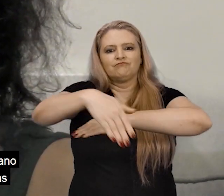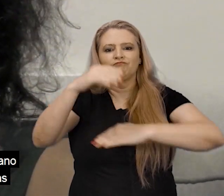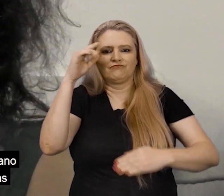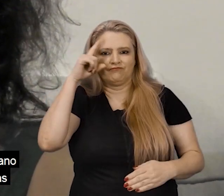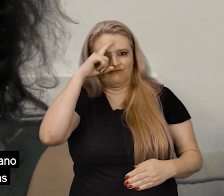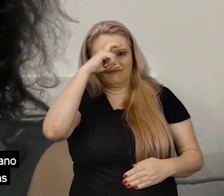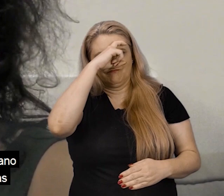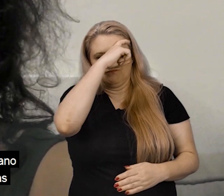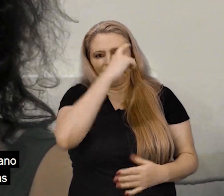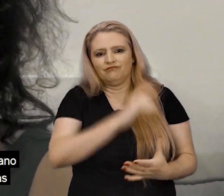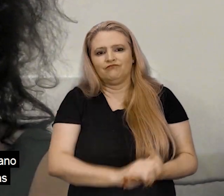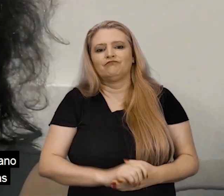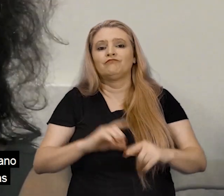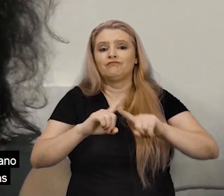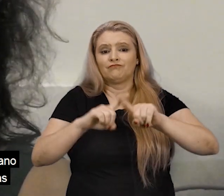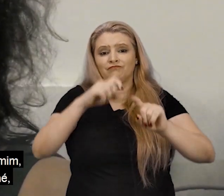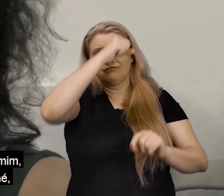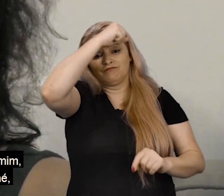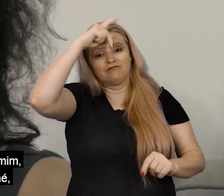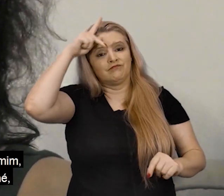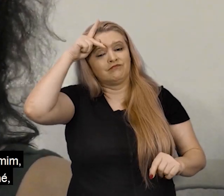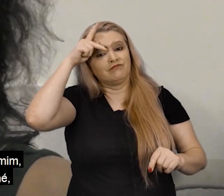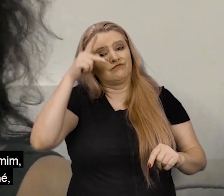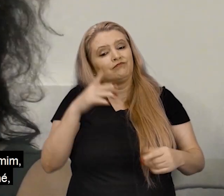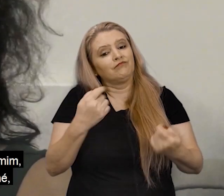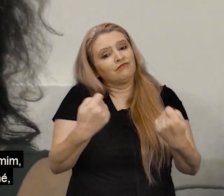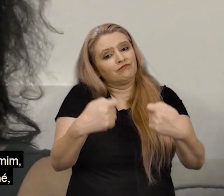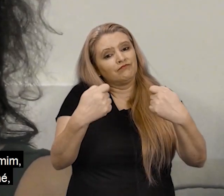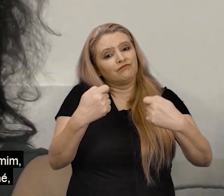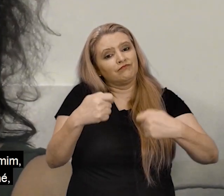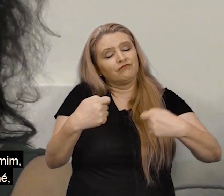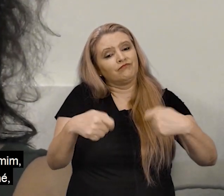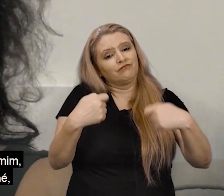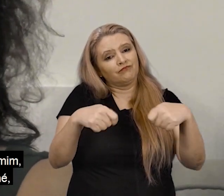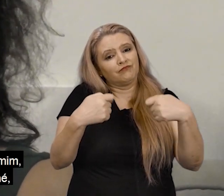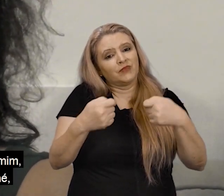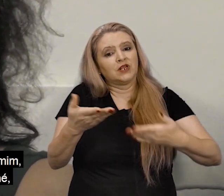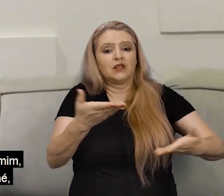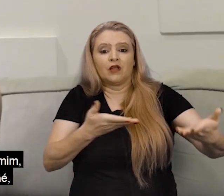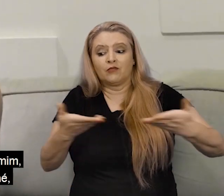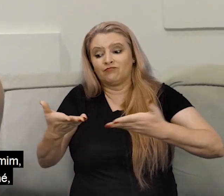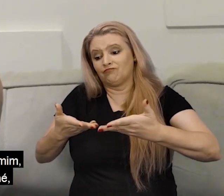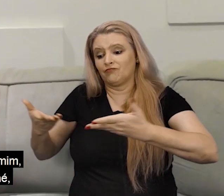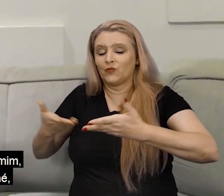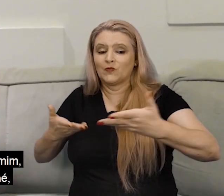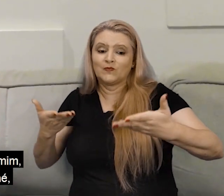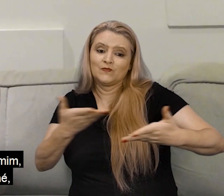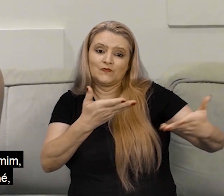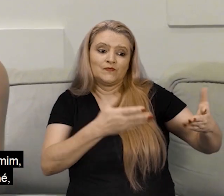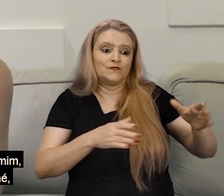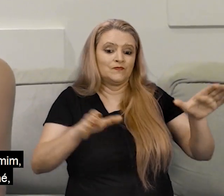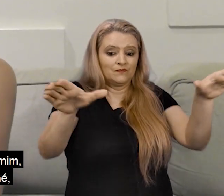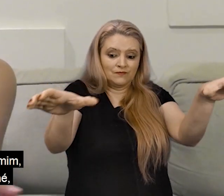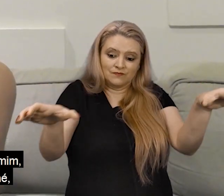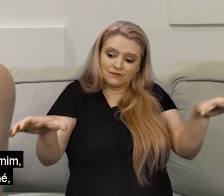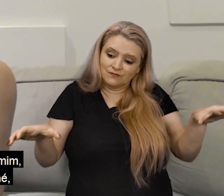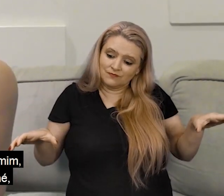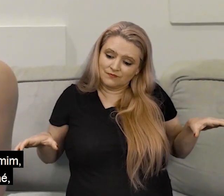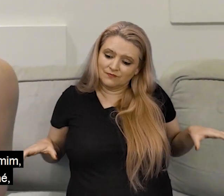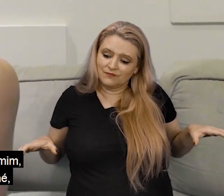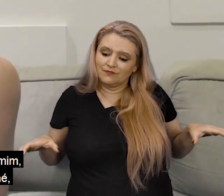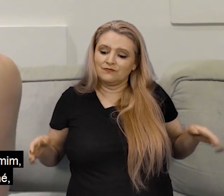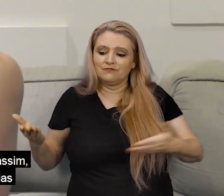é uma coisa básica da prefeitura, né? E deixar as calçadas bem cuidadas, né? Em bom estado. Pra mim, iluminação pública